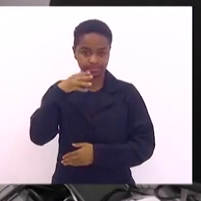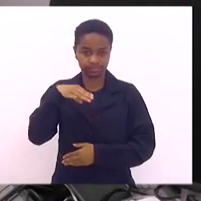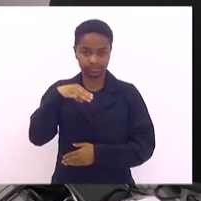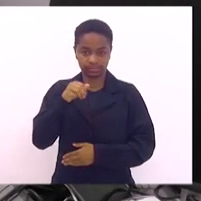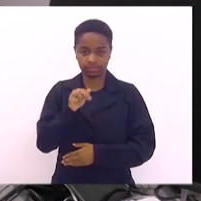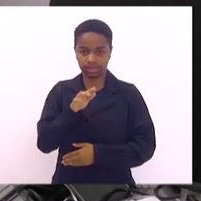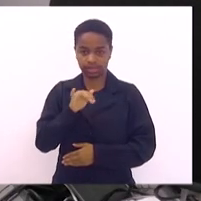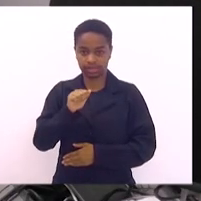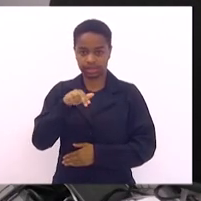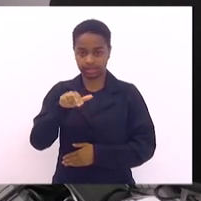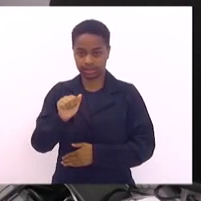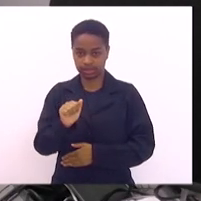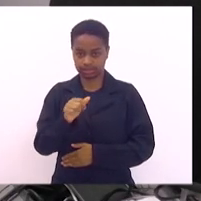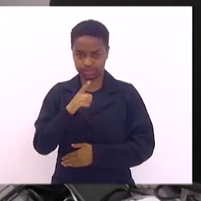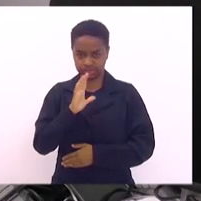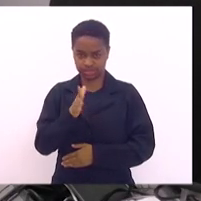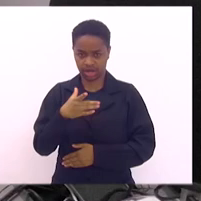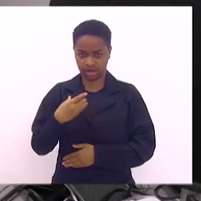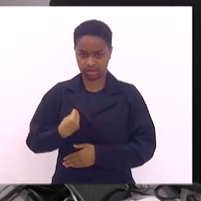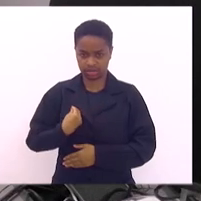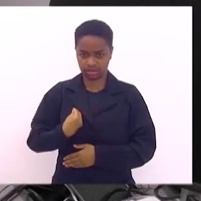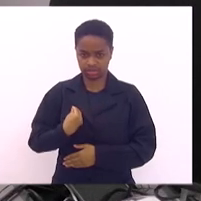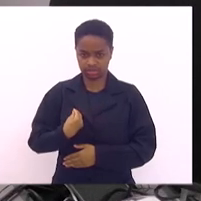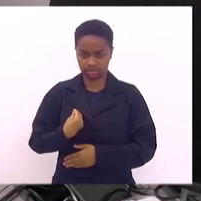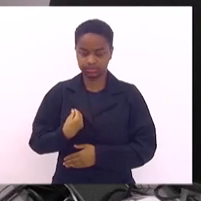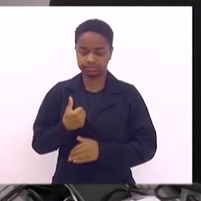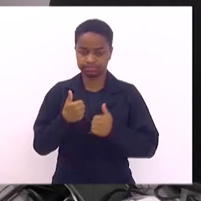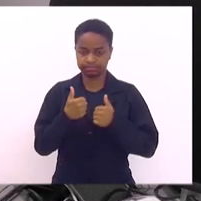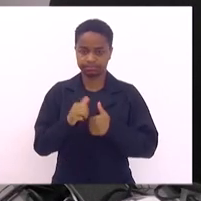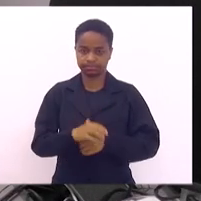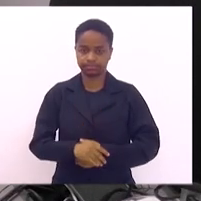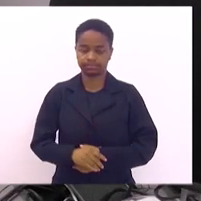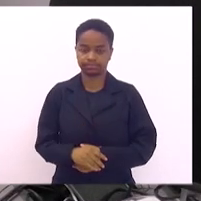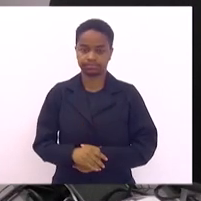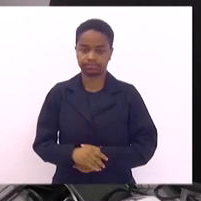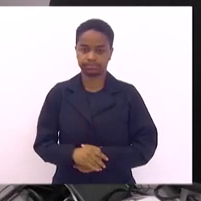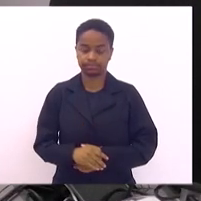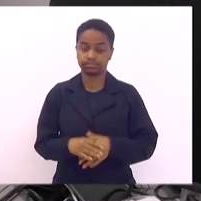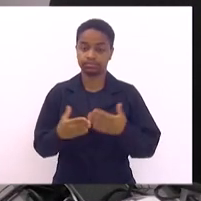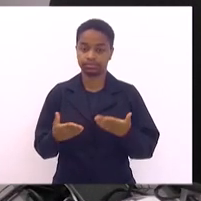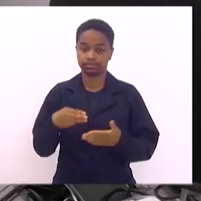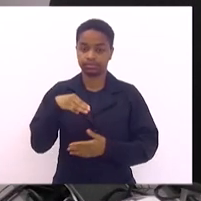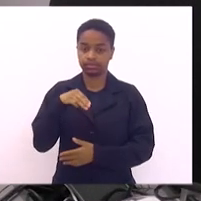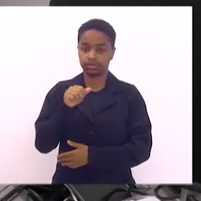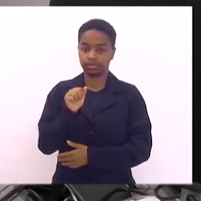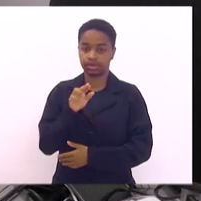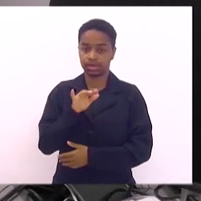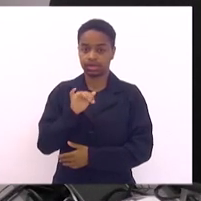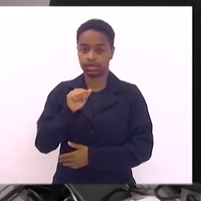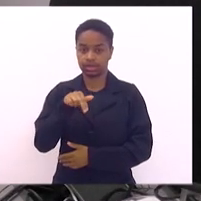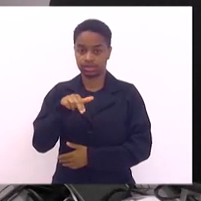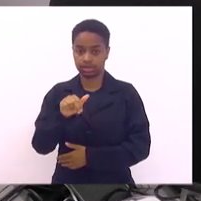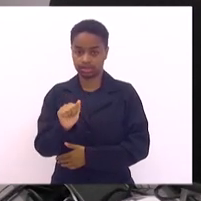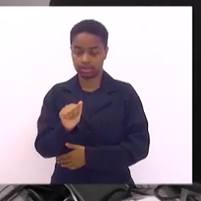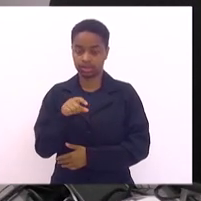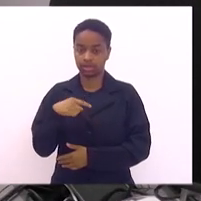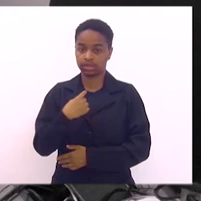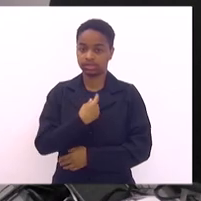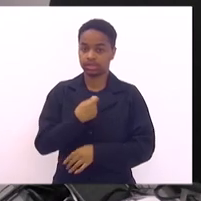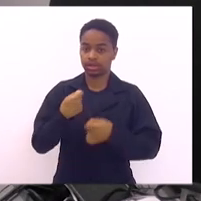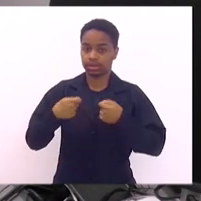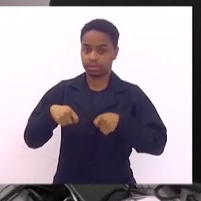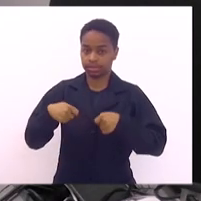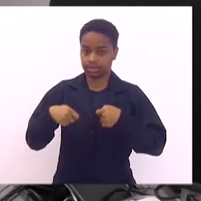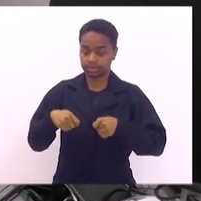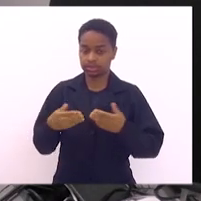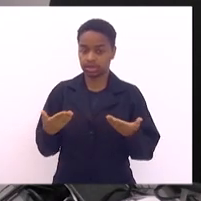Mariana Valente. Ela já está conosco? Já. Então, doutora Mariana, a gente precisa